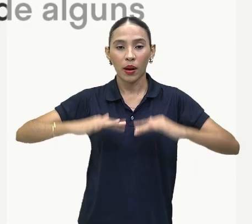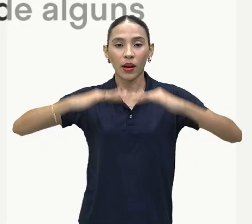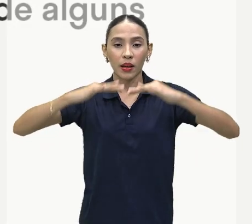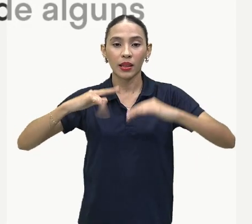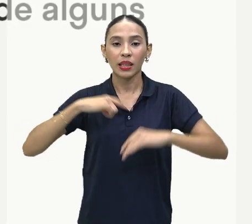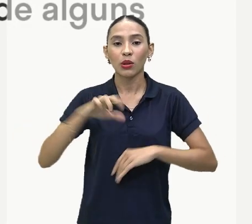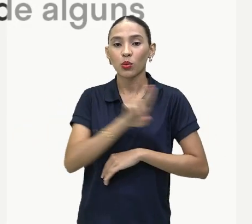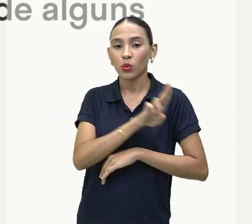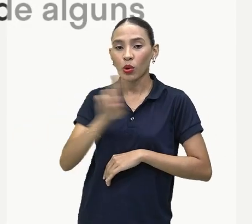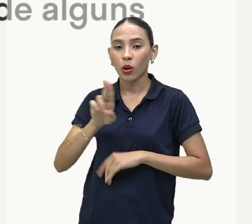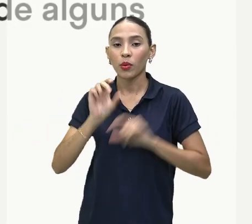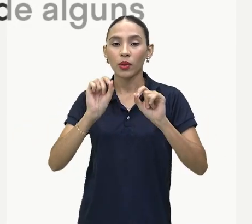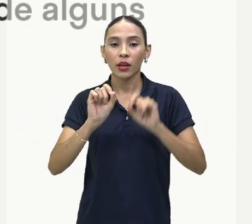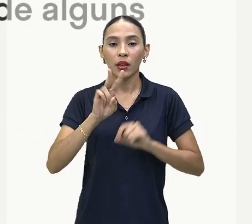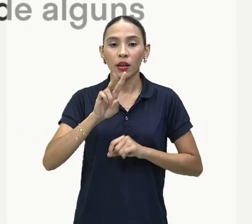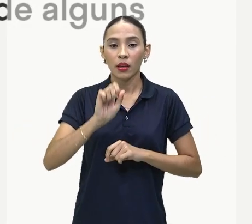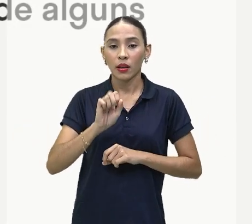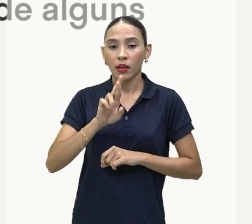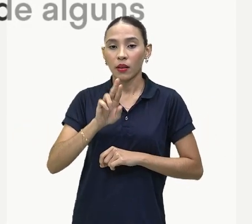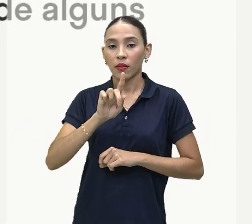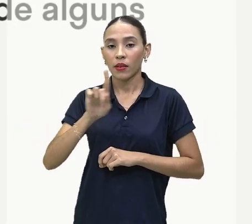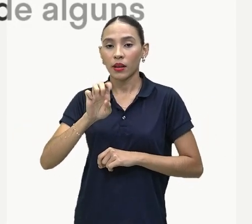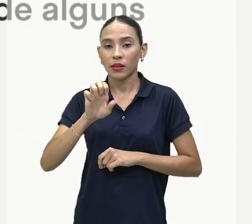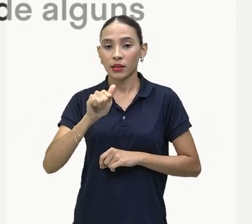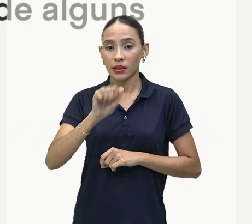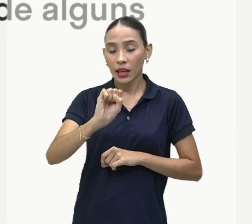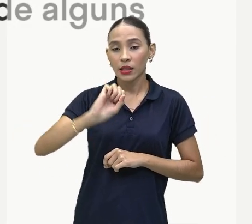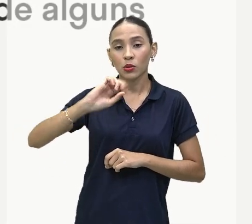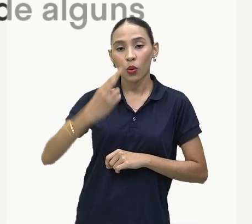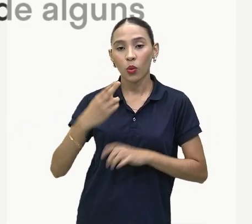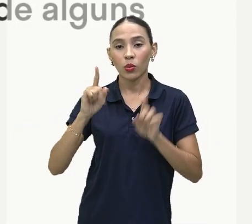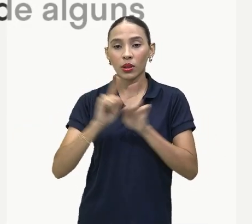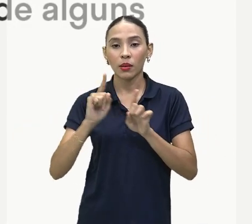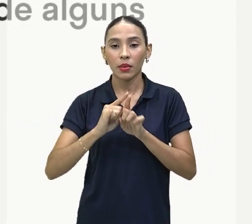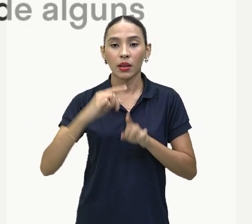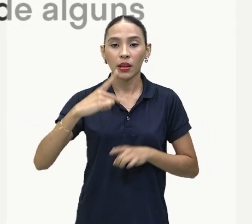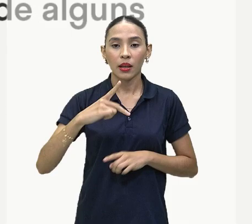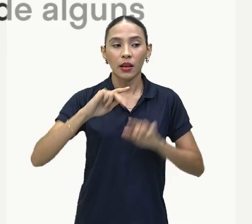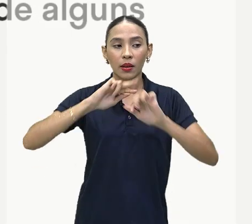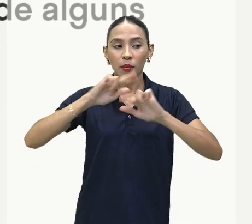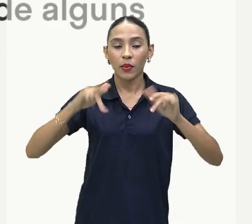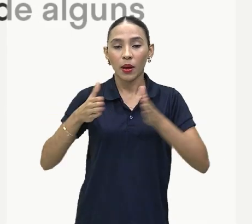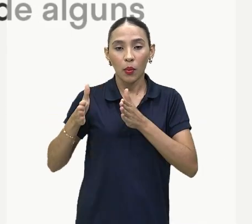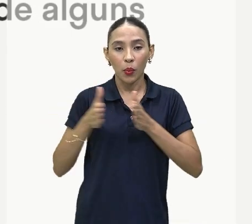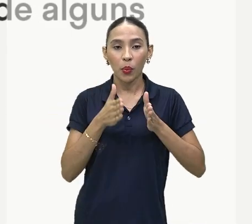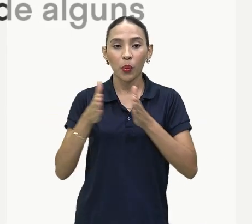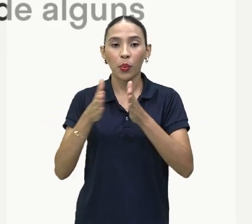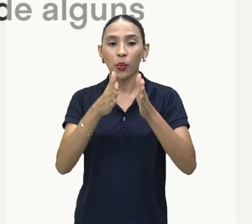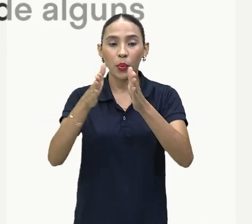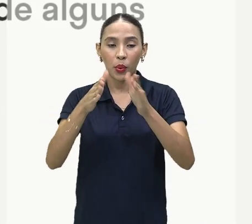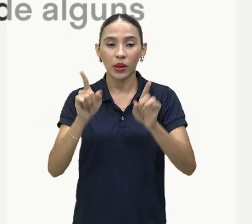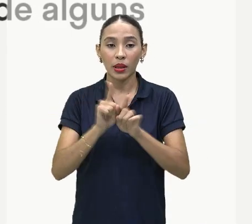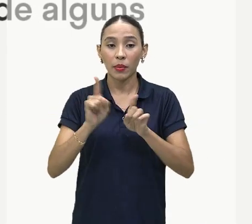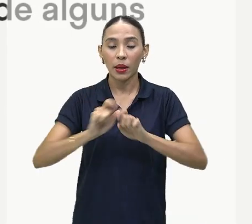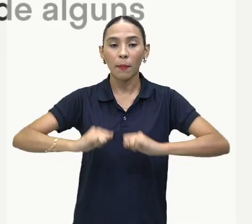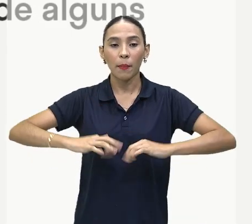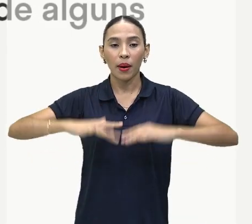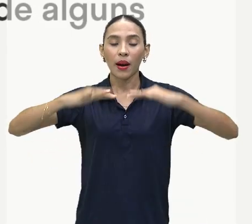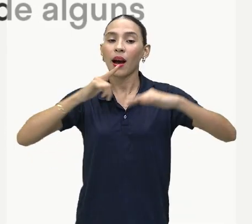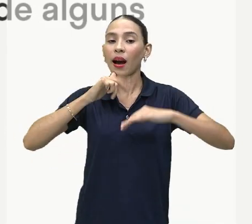eles são chamados de várzeas ou planícies de